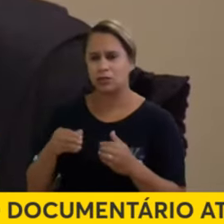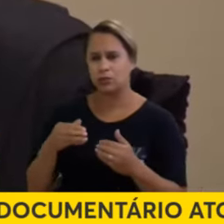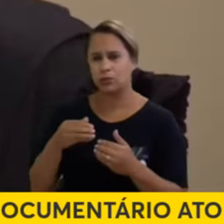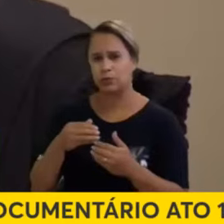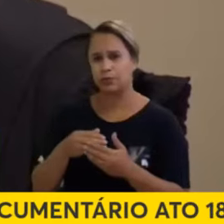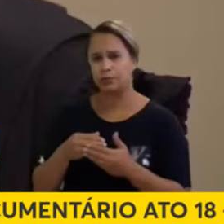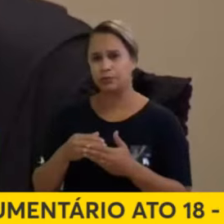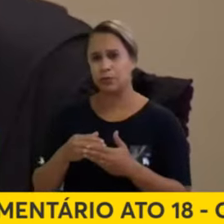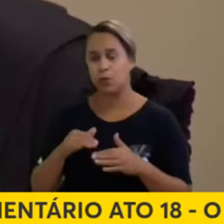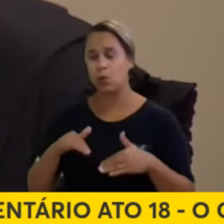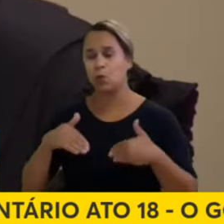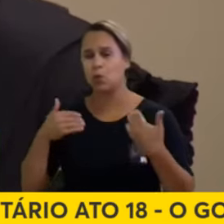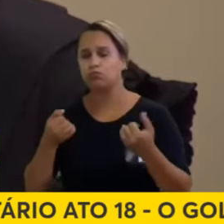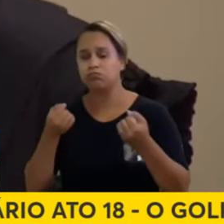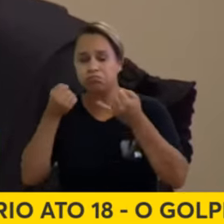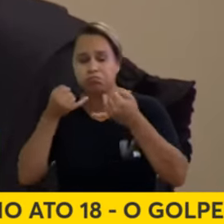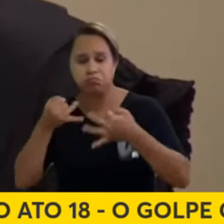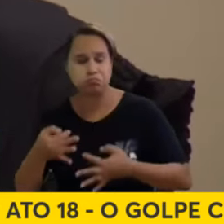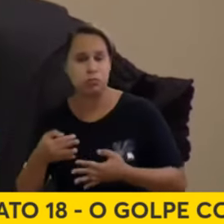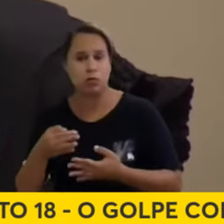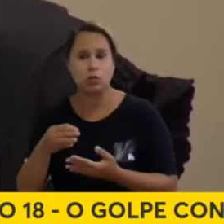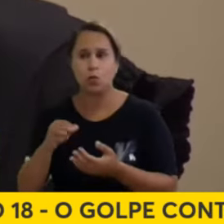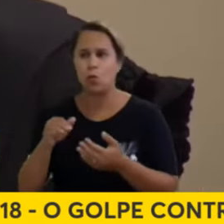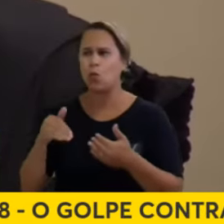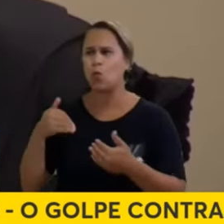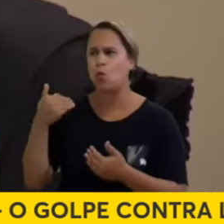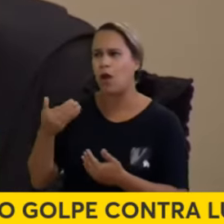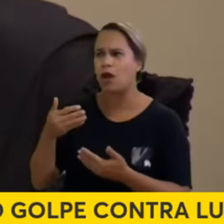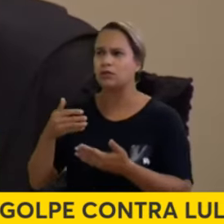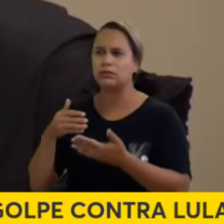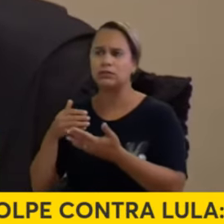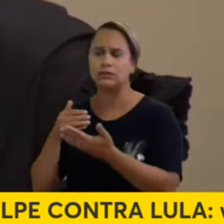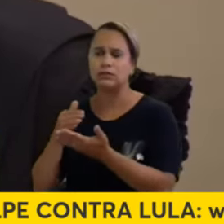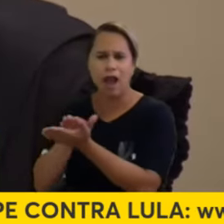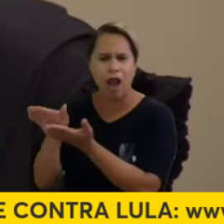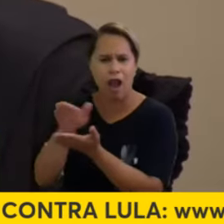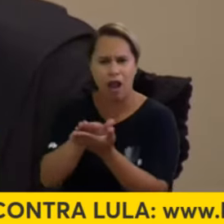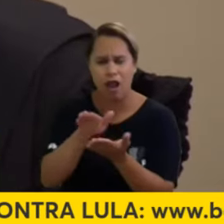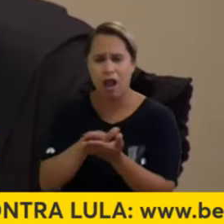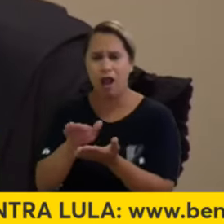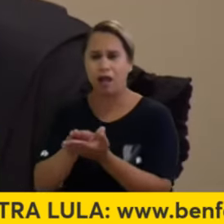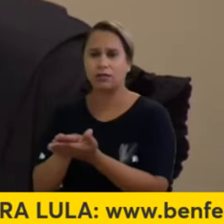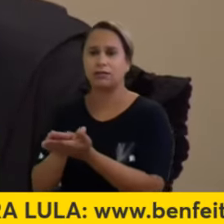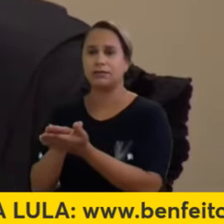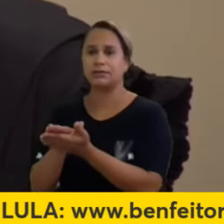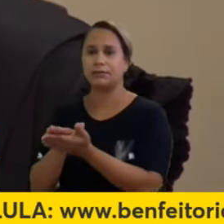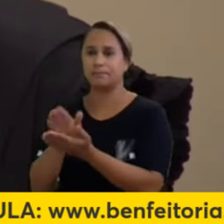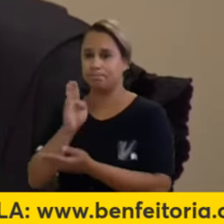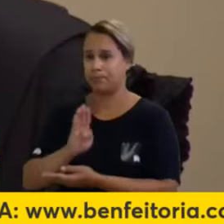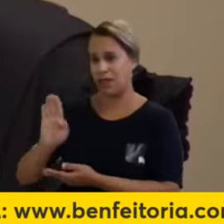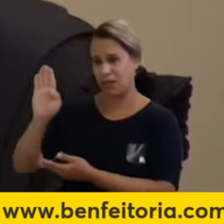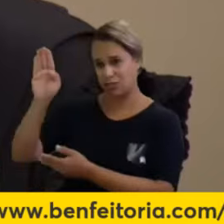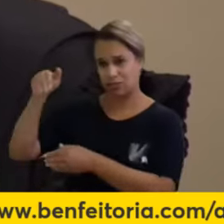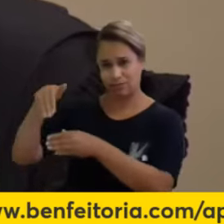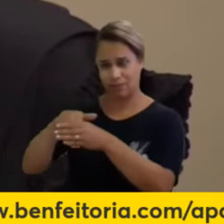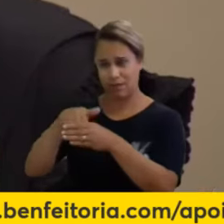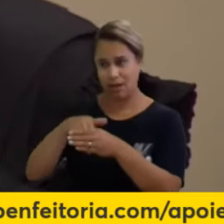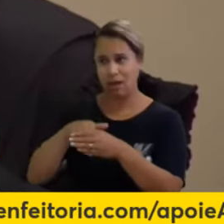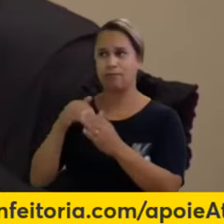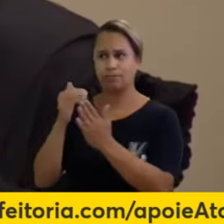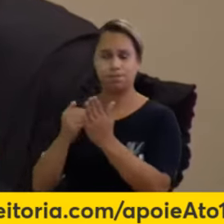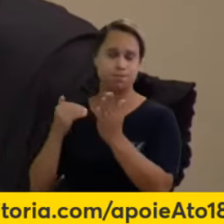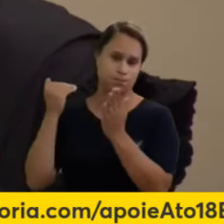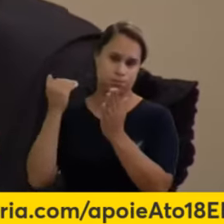quais foram esses gastos para repito à vista deles dizer que os gastos da candidatura dos investigados foram excessivos também por